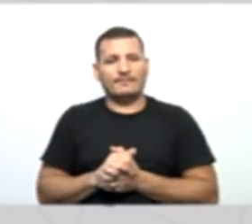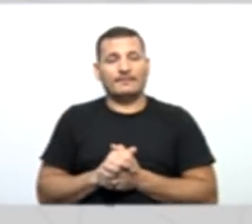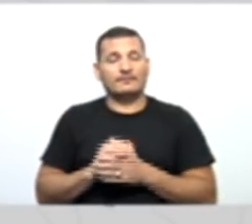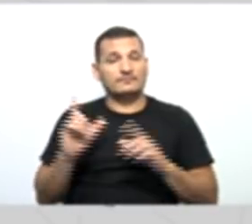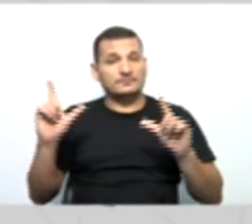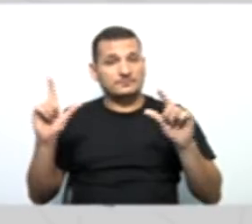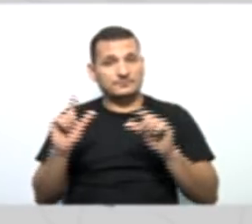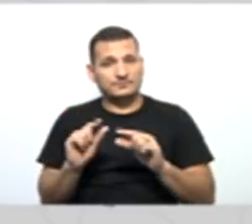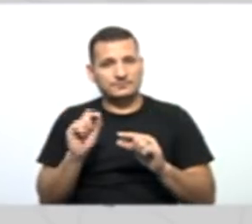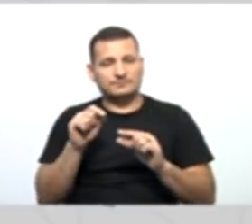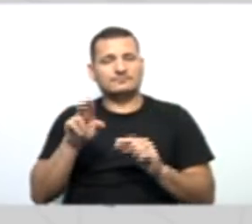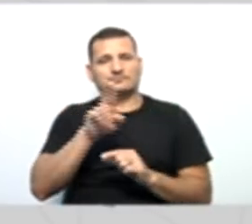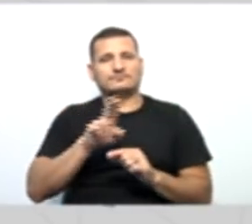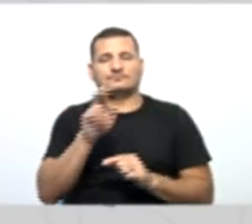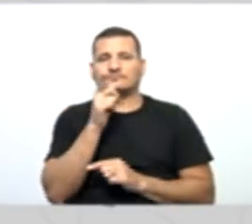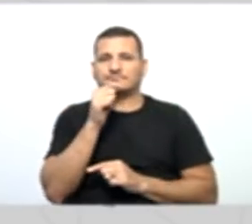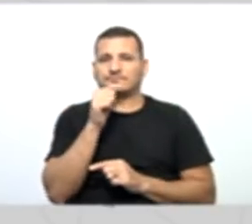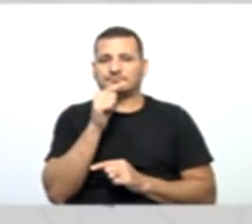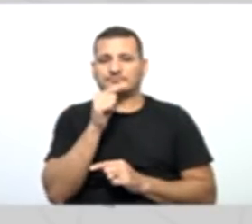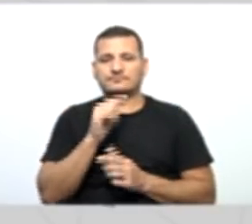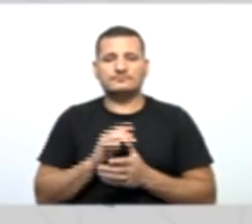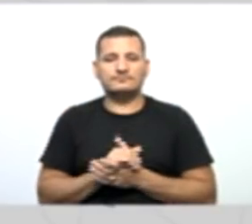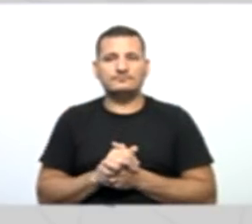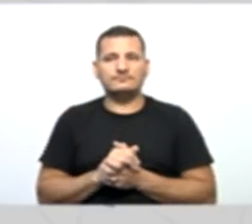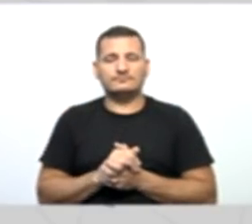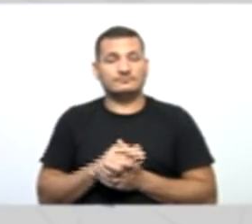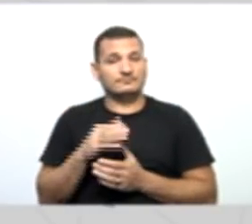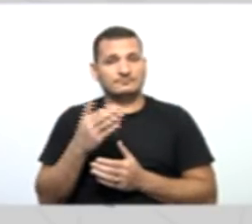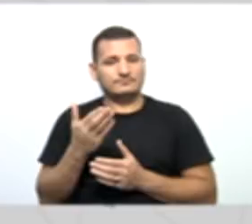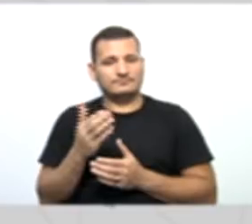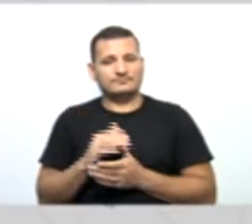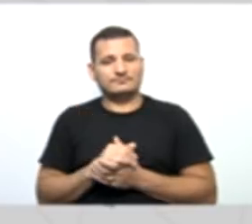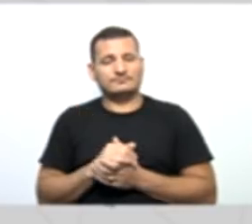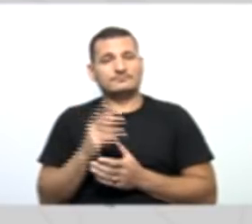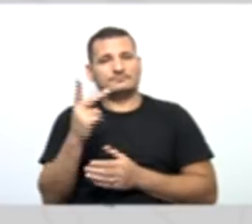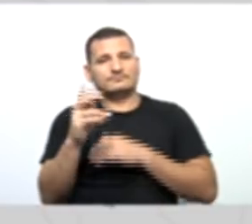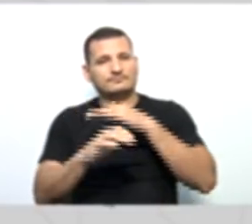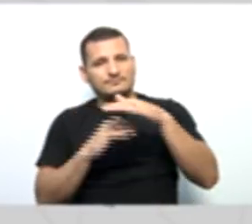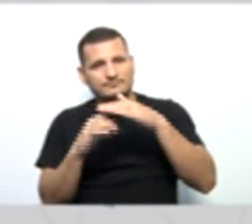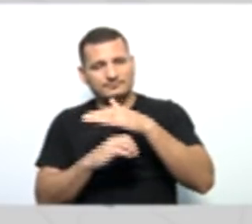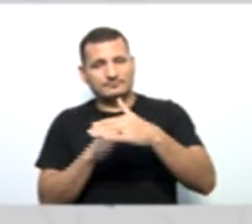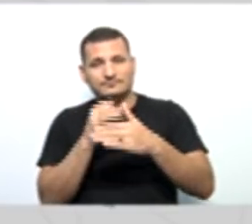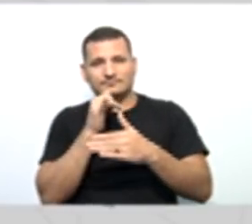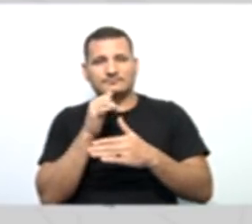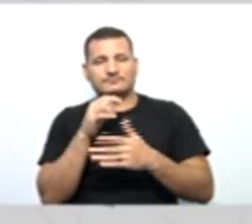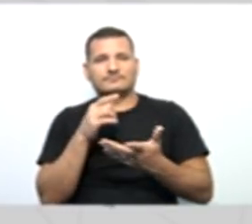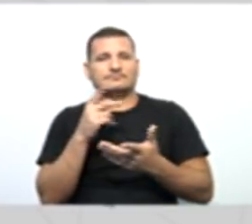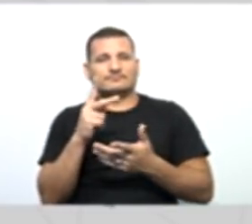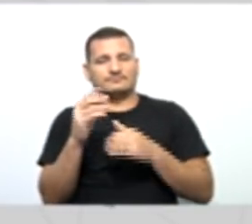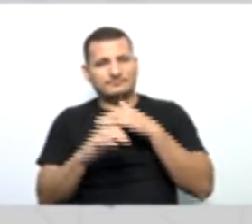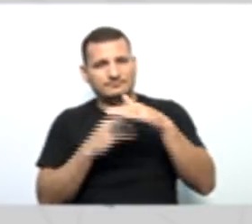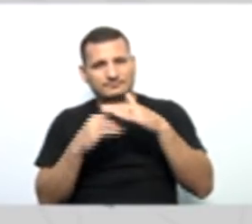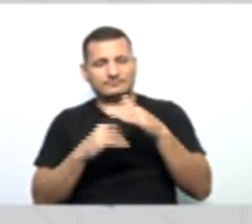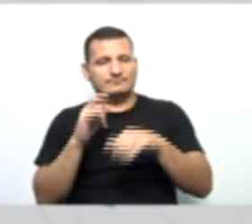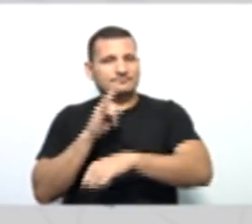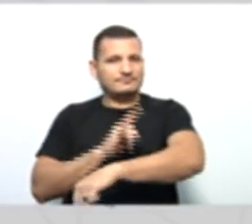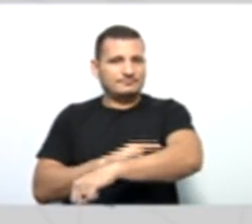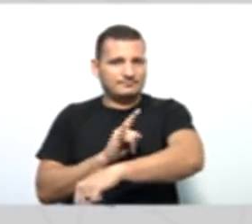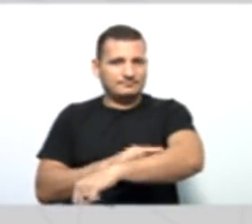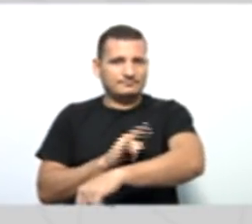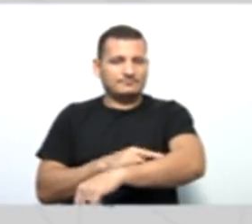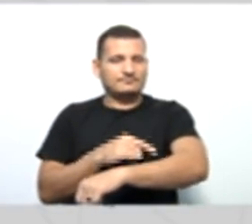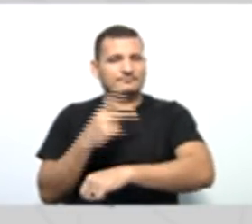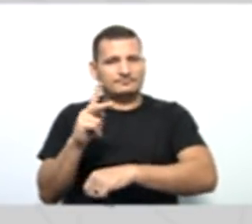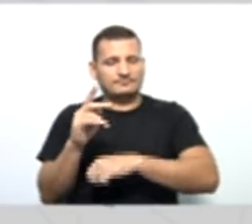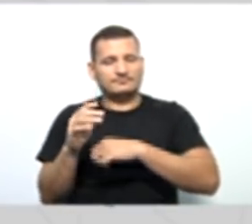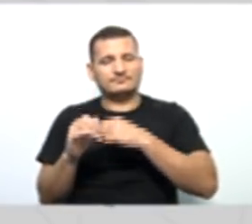o consumo de água. Então existem até na sua empresa, se for montar a sua empresa, o banheiro da sua empresa. Então lá no banheiro da